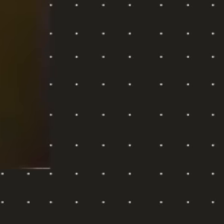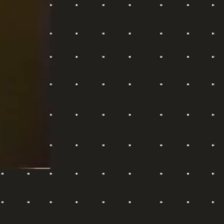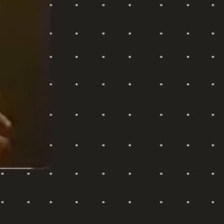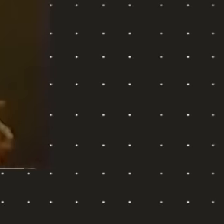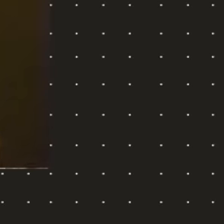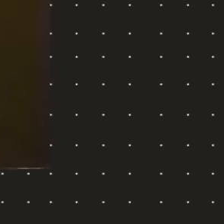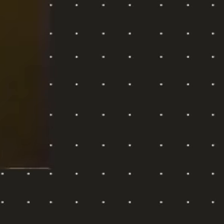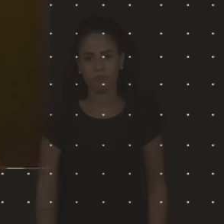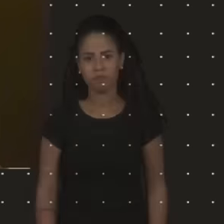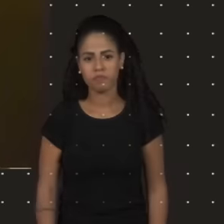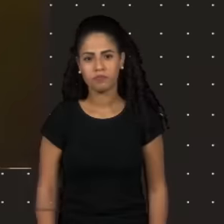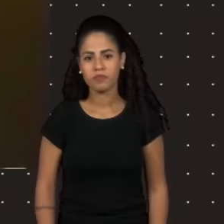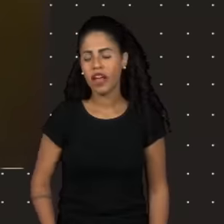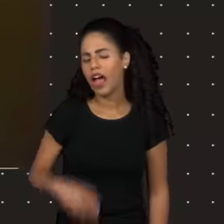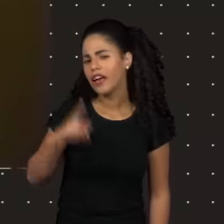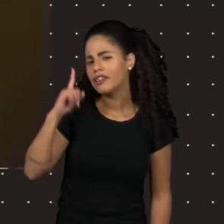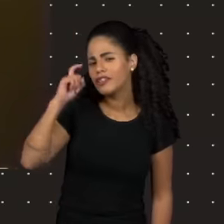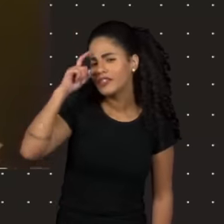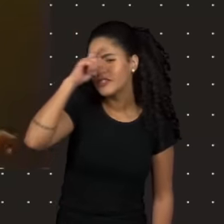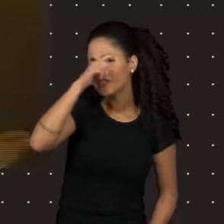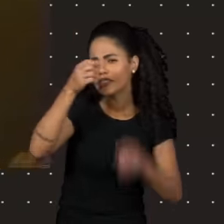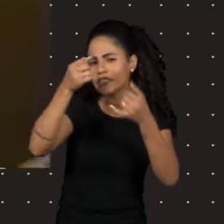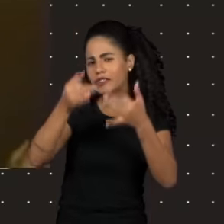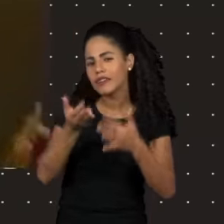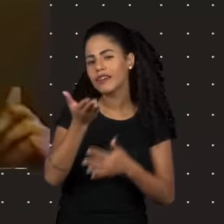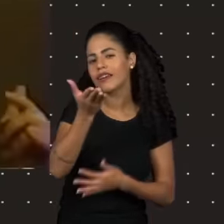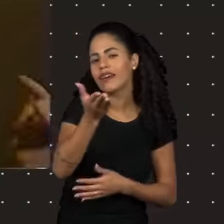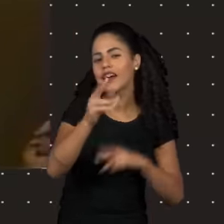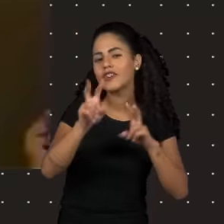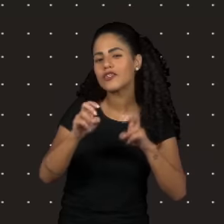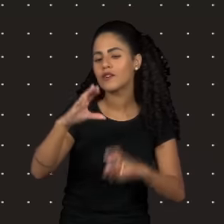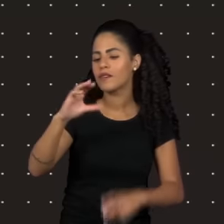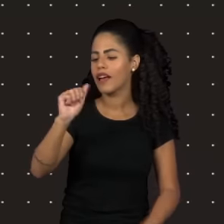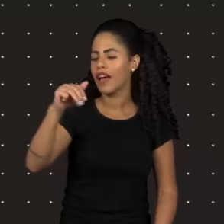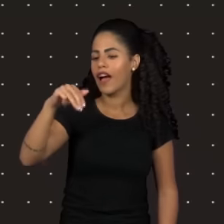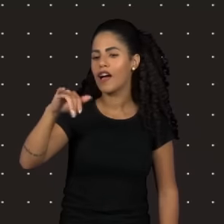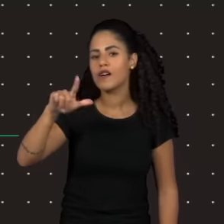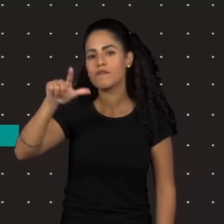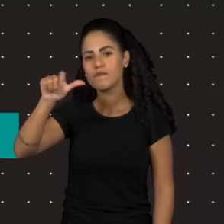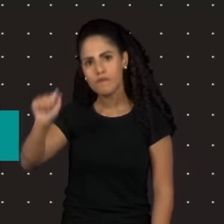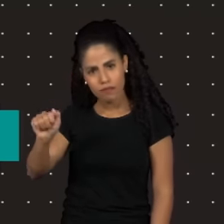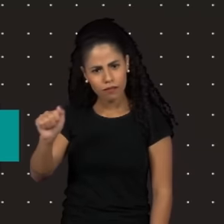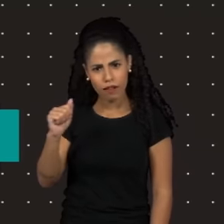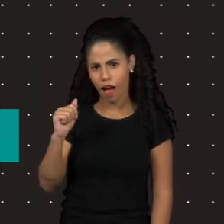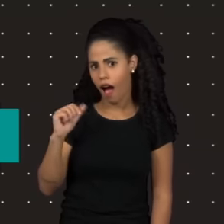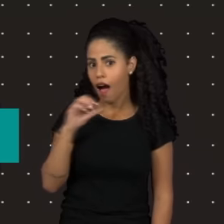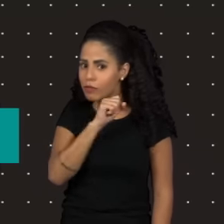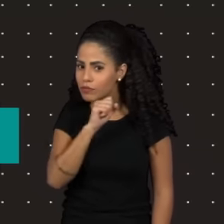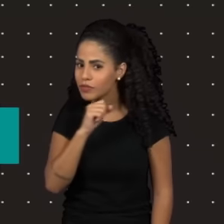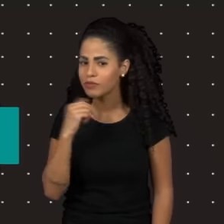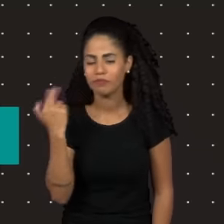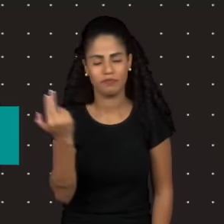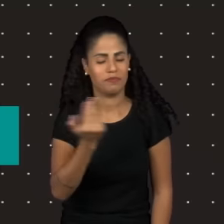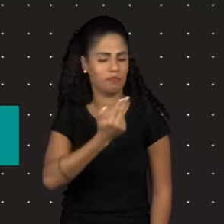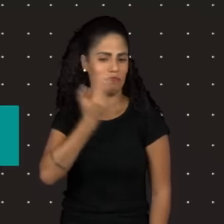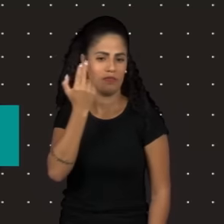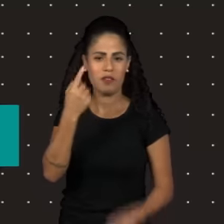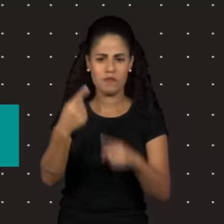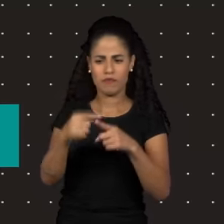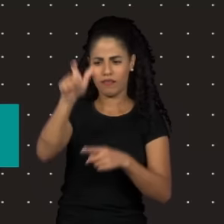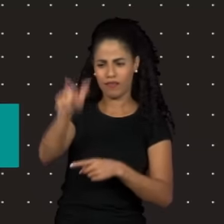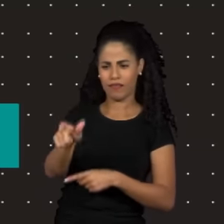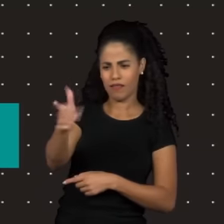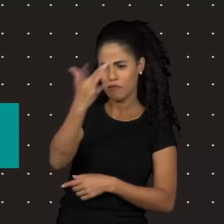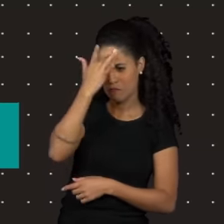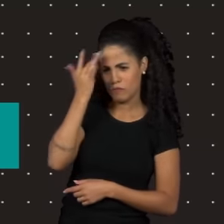É difícil falar sobre a Camila... em termos rápidos, porque é uma pessoa